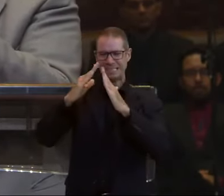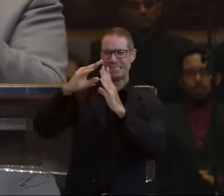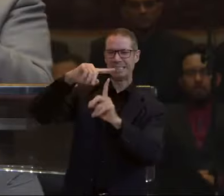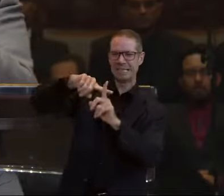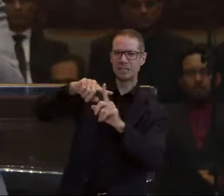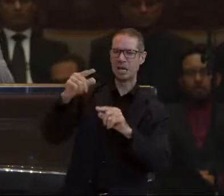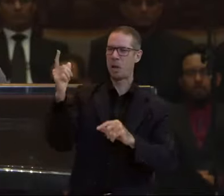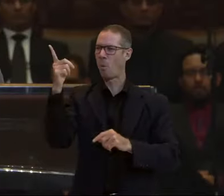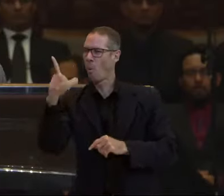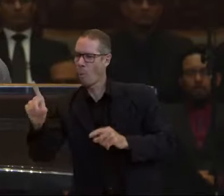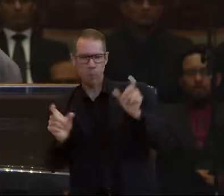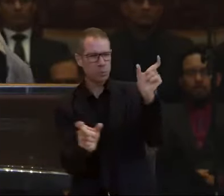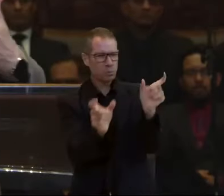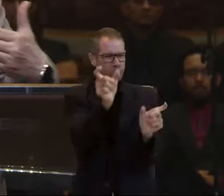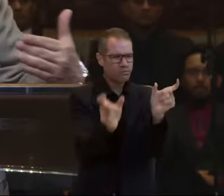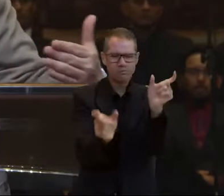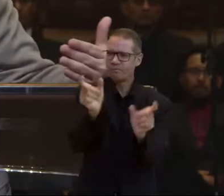composta